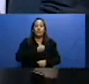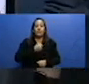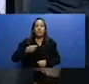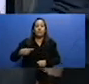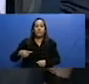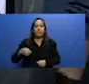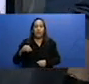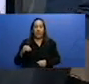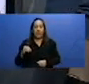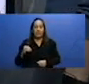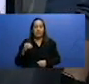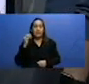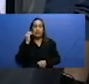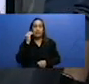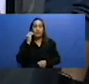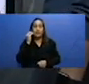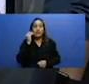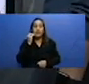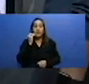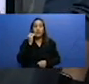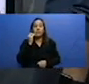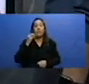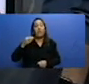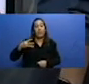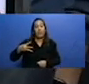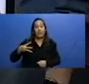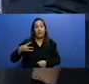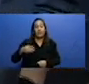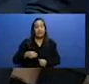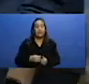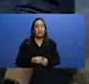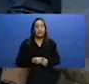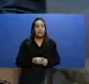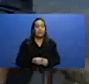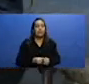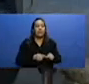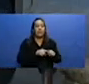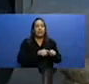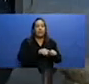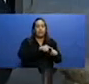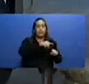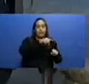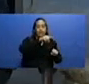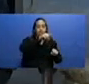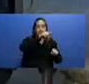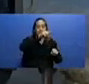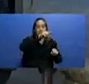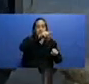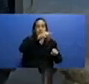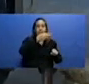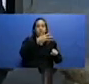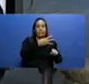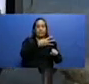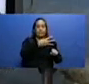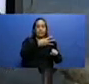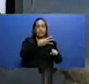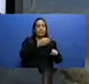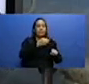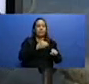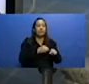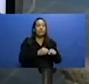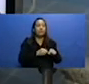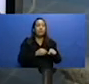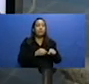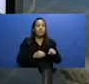dado, 3 possibilidades de jogada. Venho aqui em cima do 10 e subo a minha coluna até